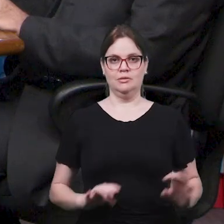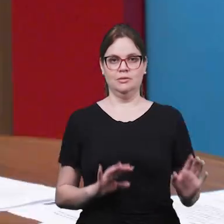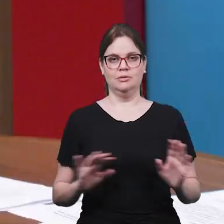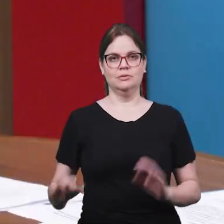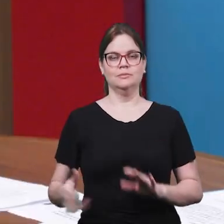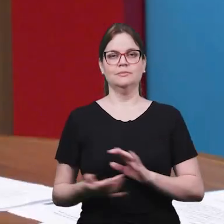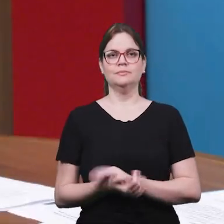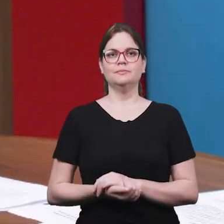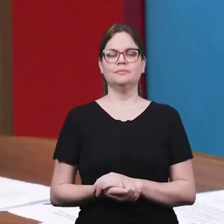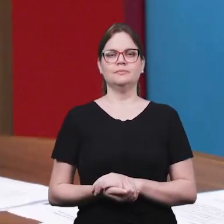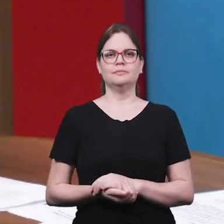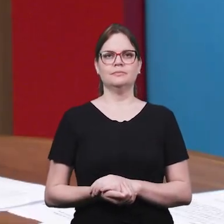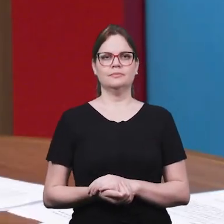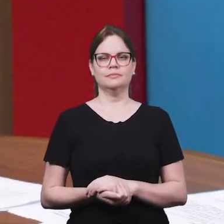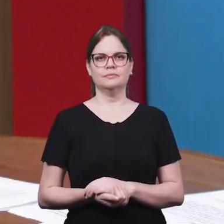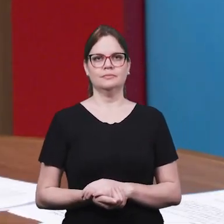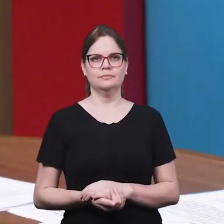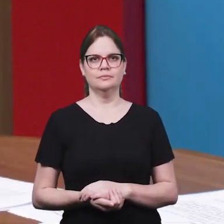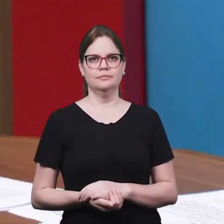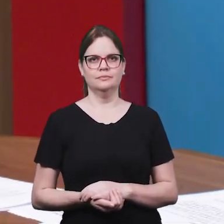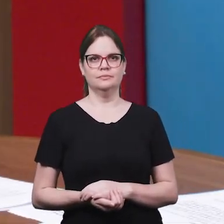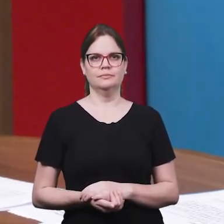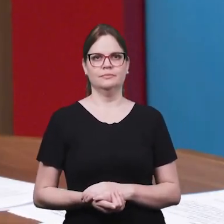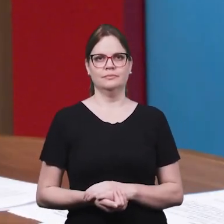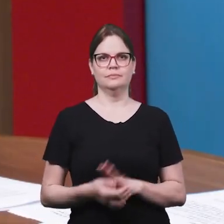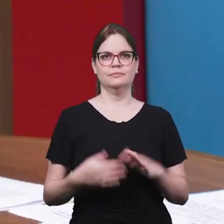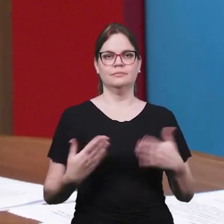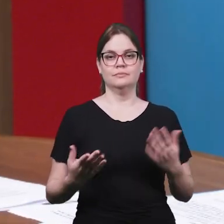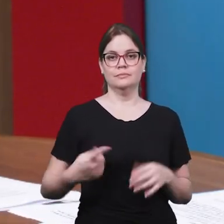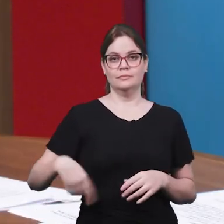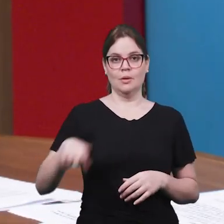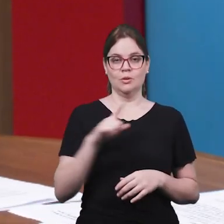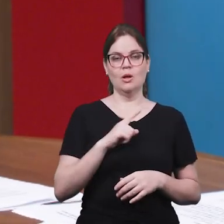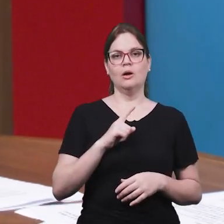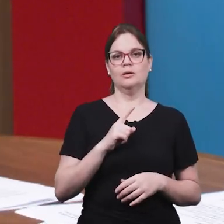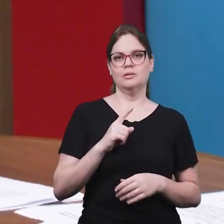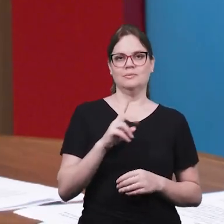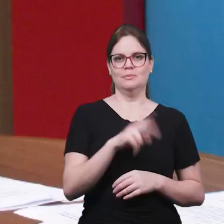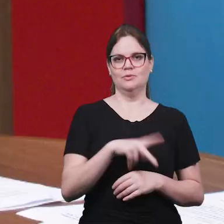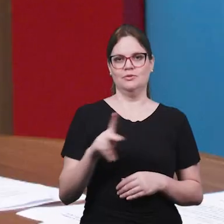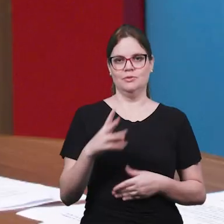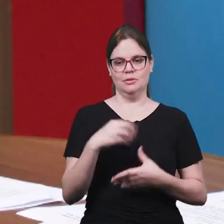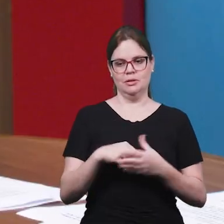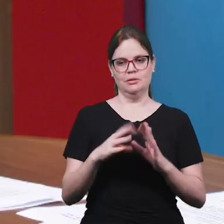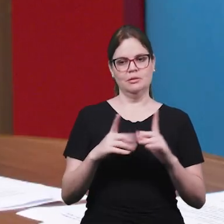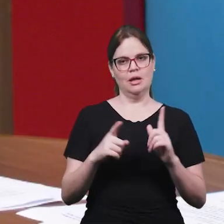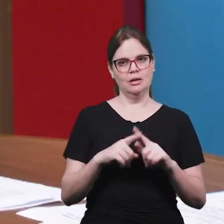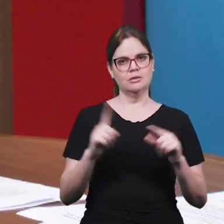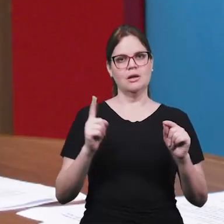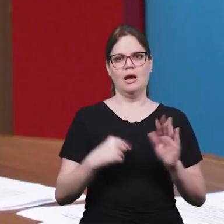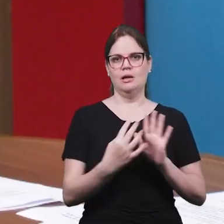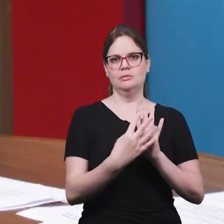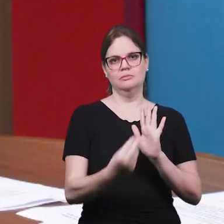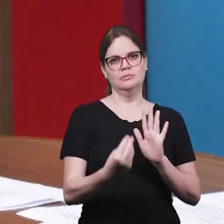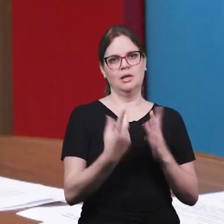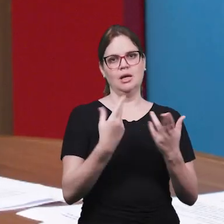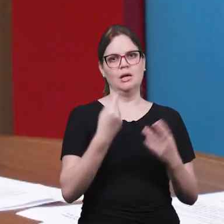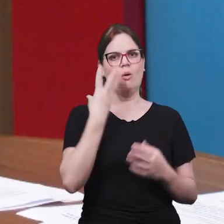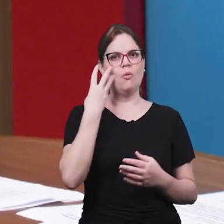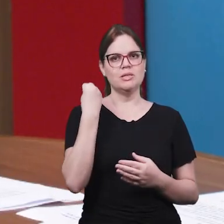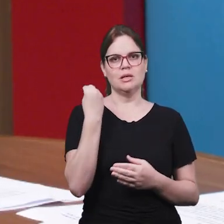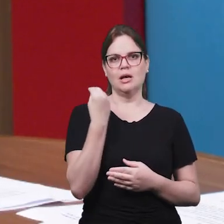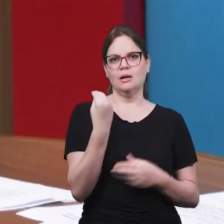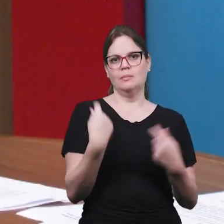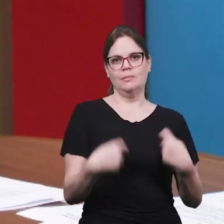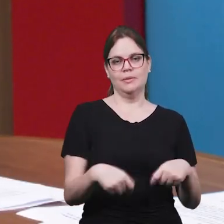né, nós podemos dizer que nós somos exemplo, né, dentro da igreja. Então, assim, uma coisa muito importante que nós temos